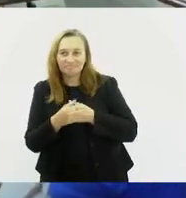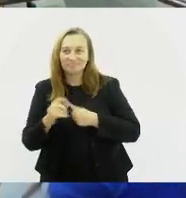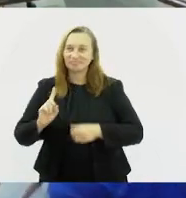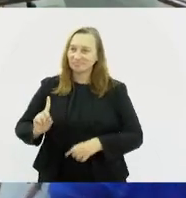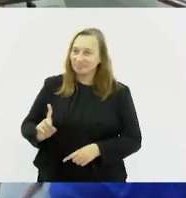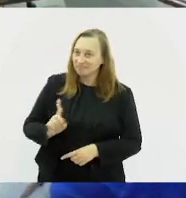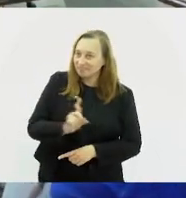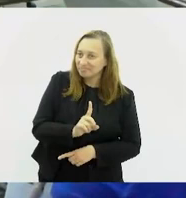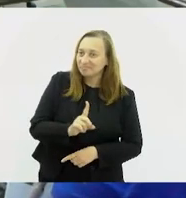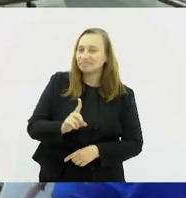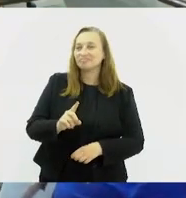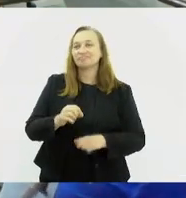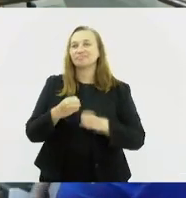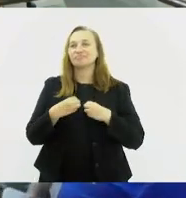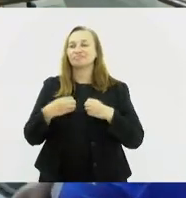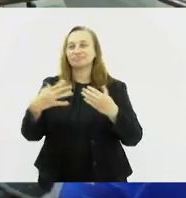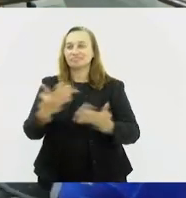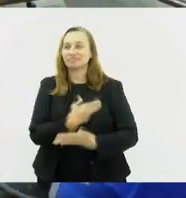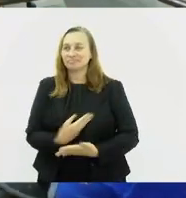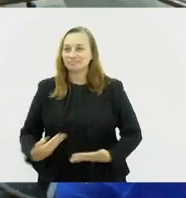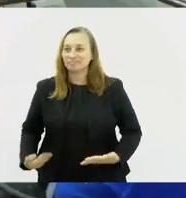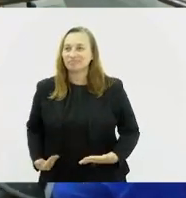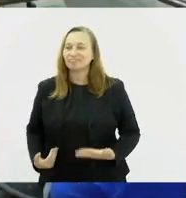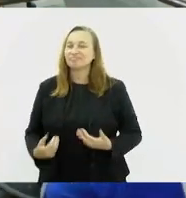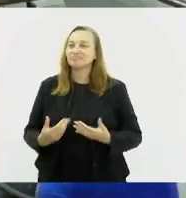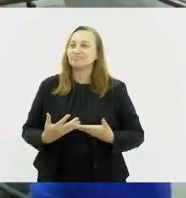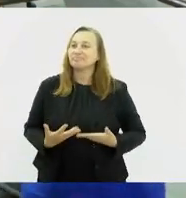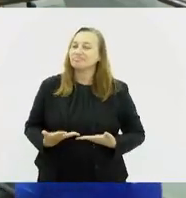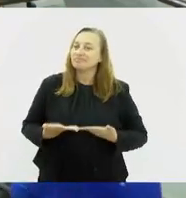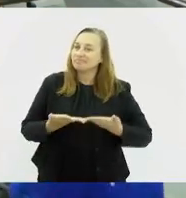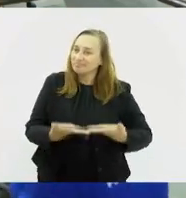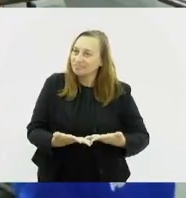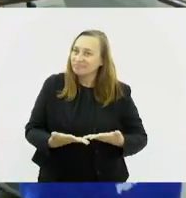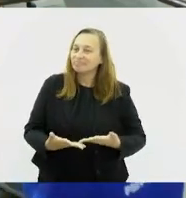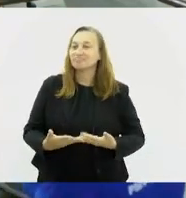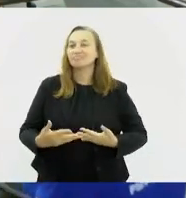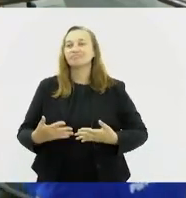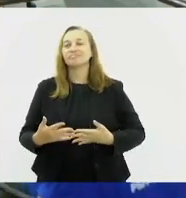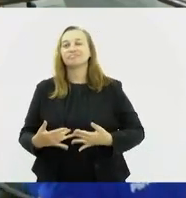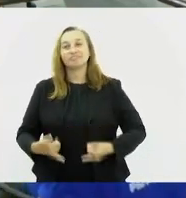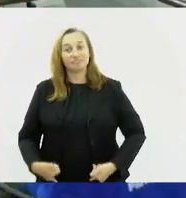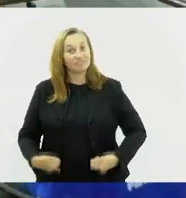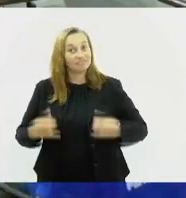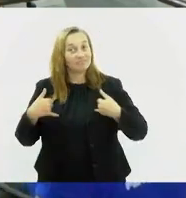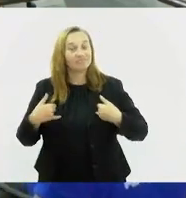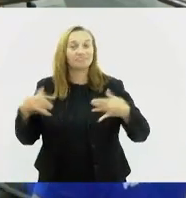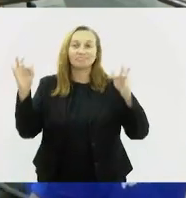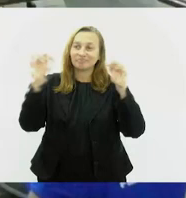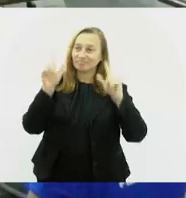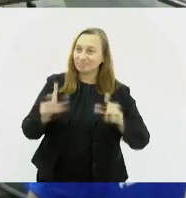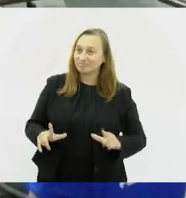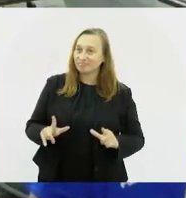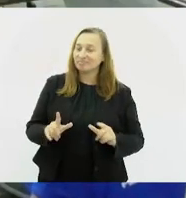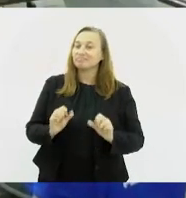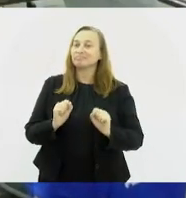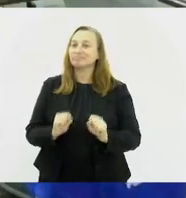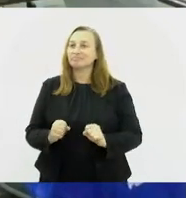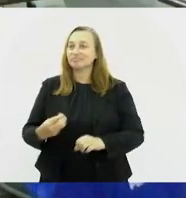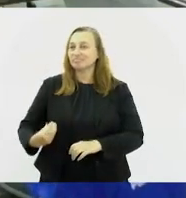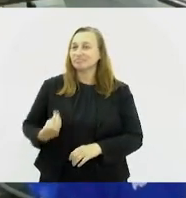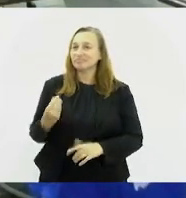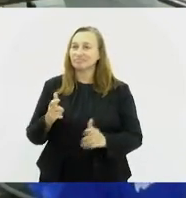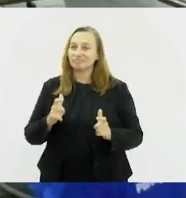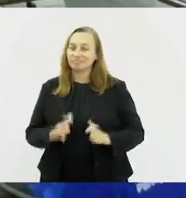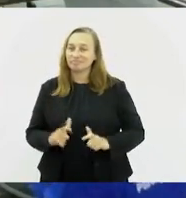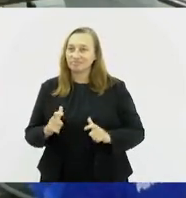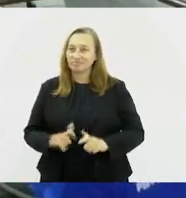essa audiência, pelo seu convite. Fiquei muito honrado, muito feliz de poder estar aqui.